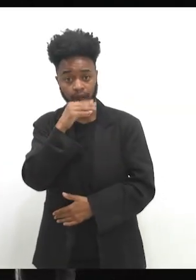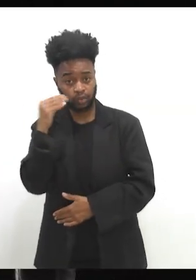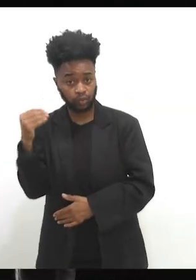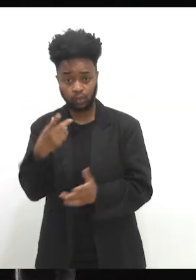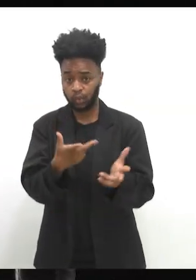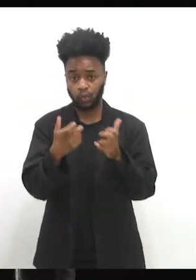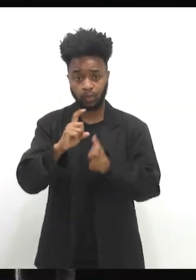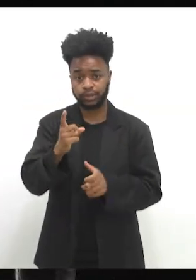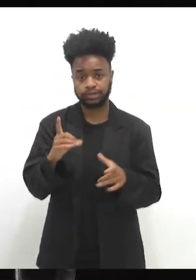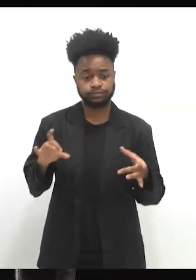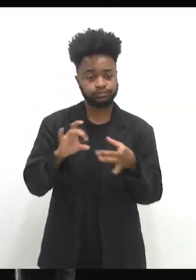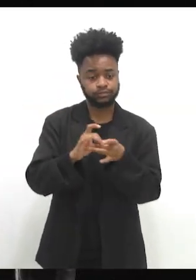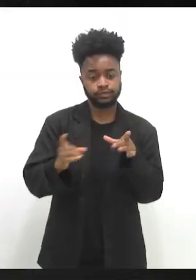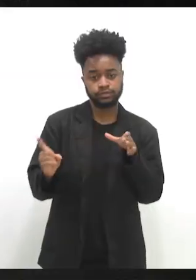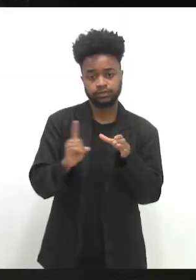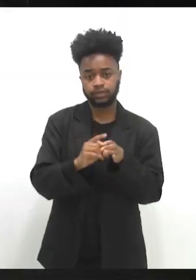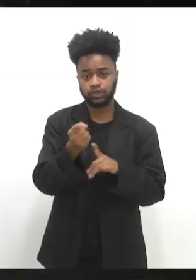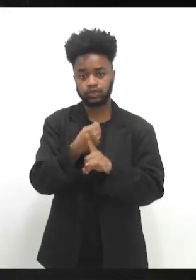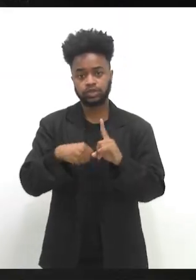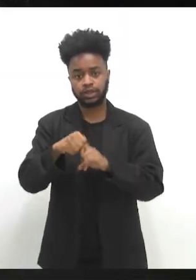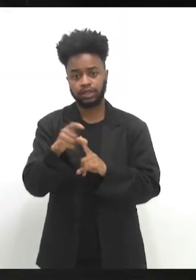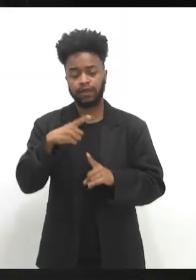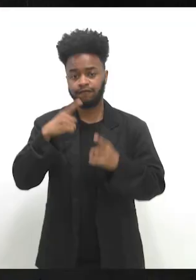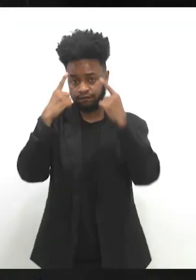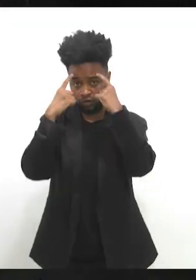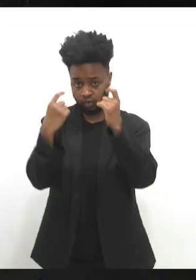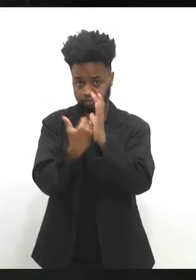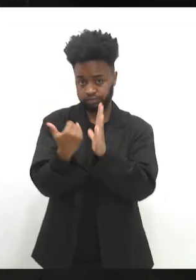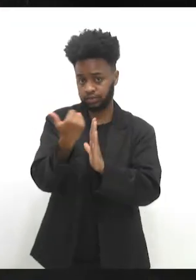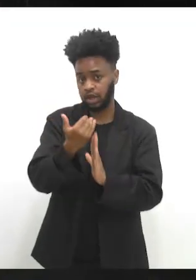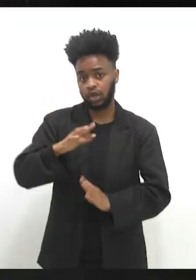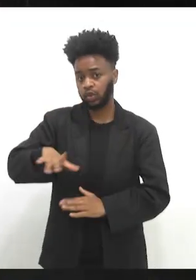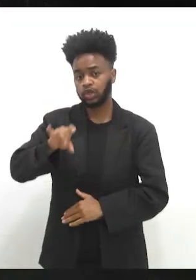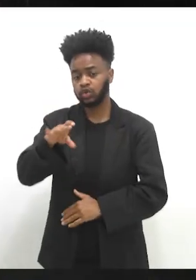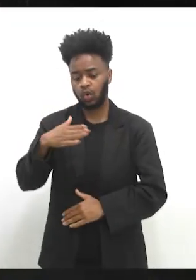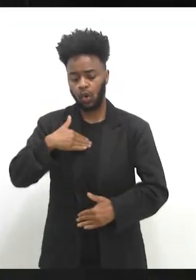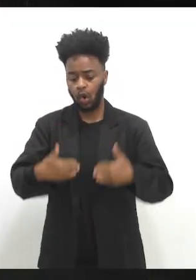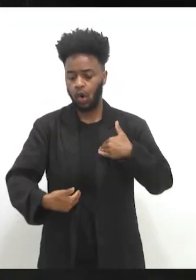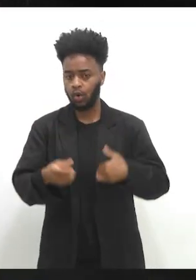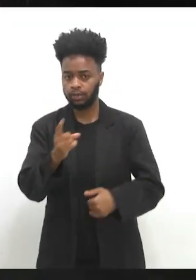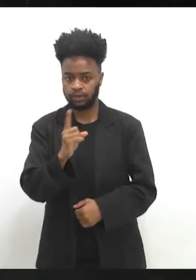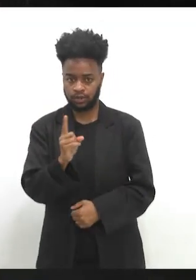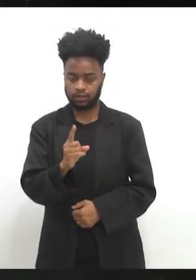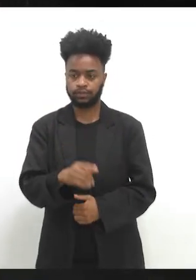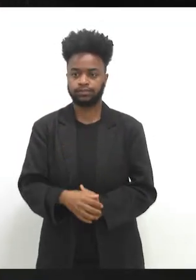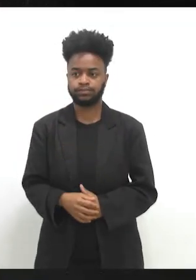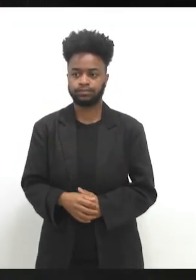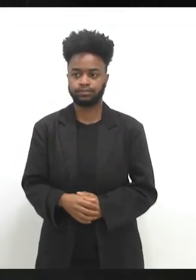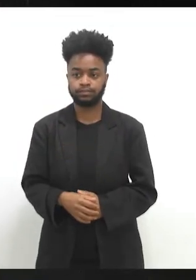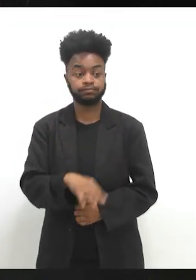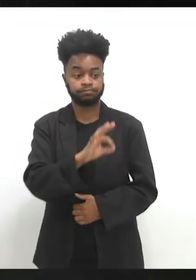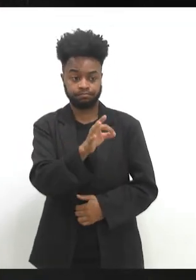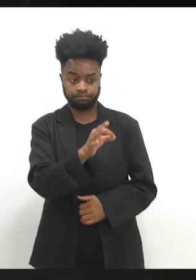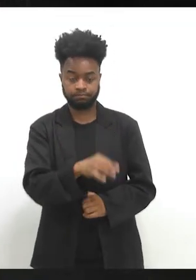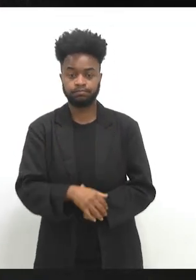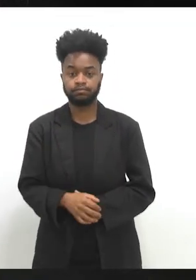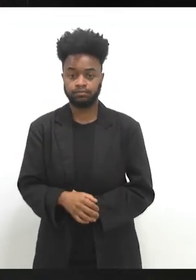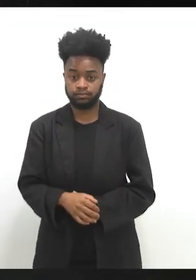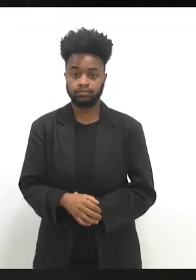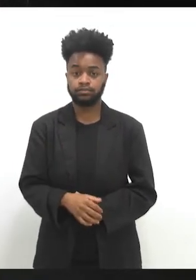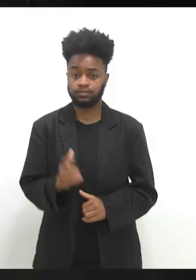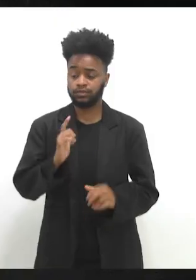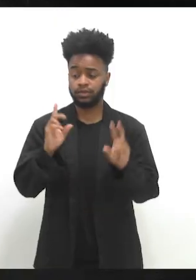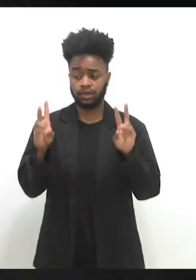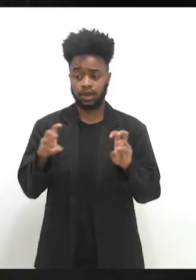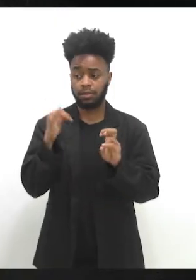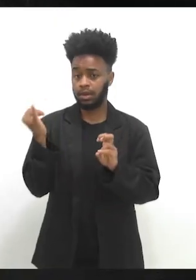naquela sociedade de convívio. É uma violência moral, né? Não é só a violência física que deve Sim. Exato, Isso exato. É uma